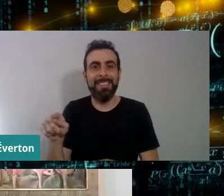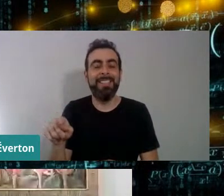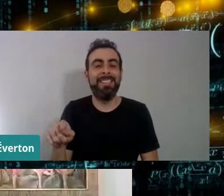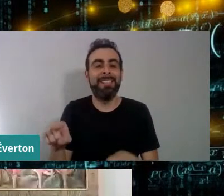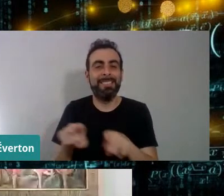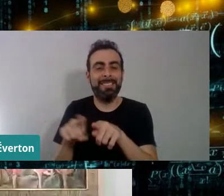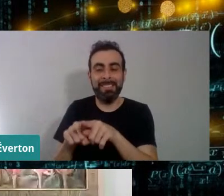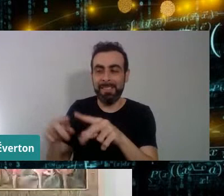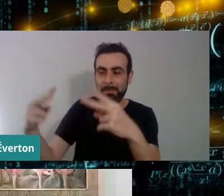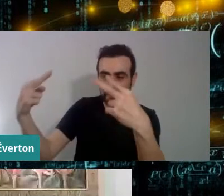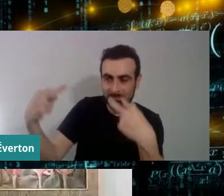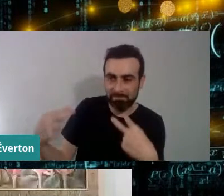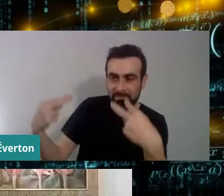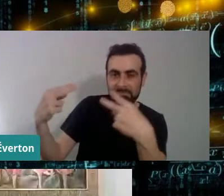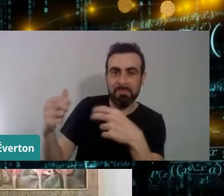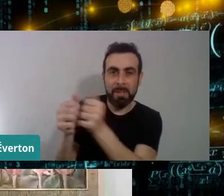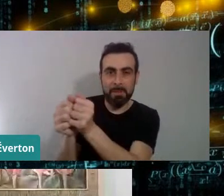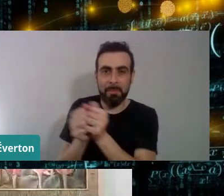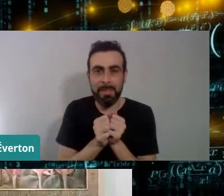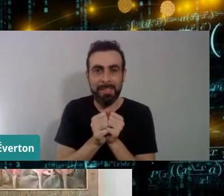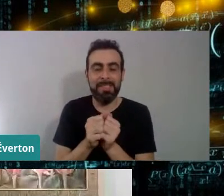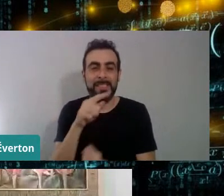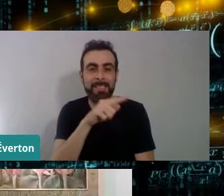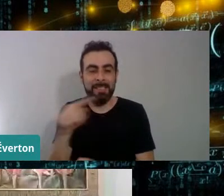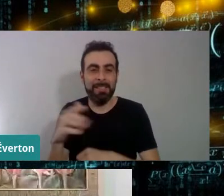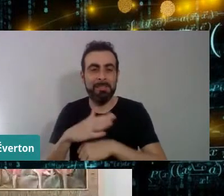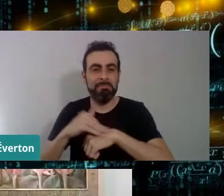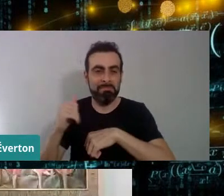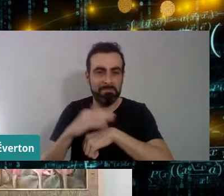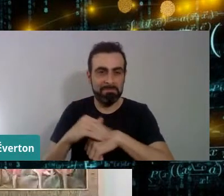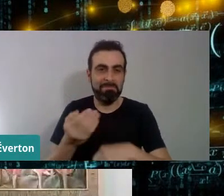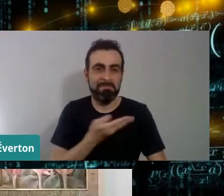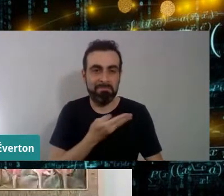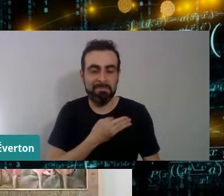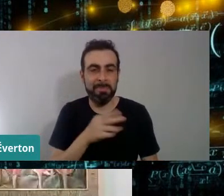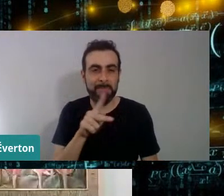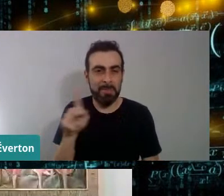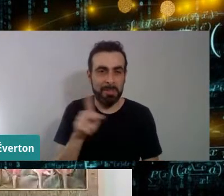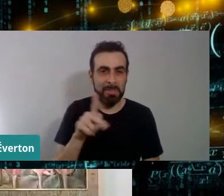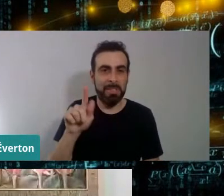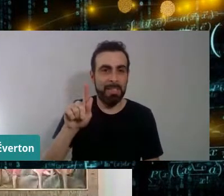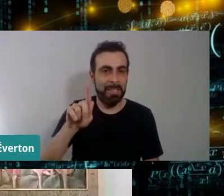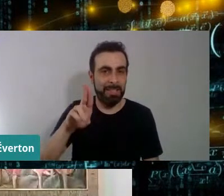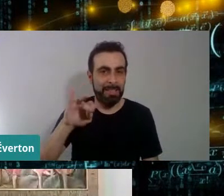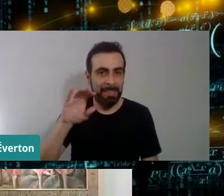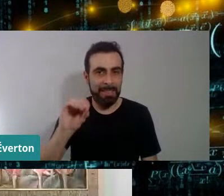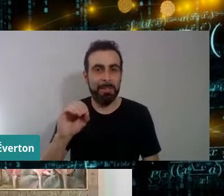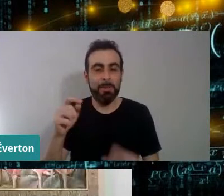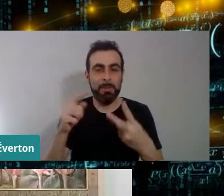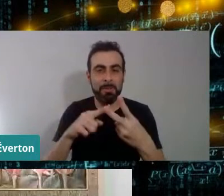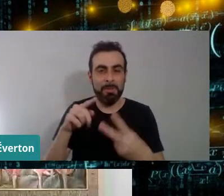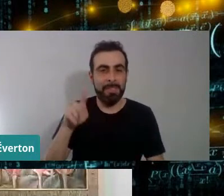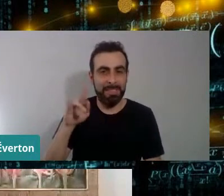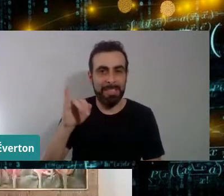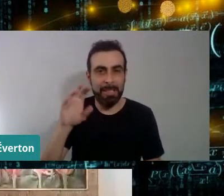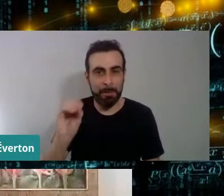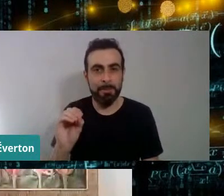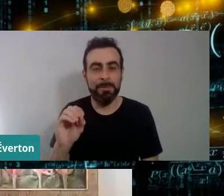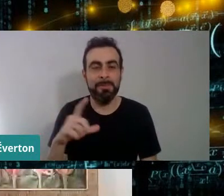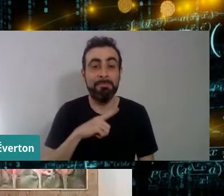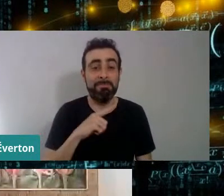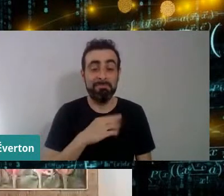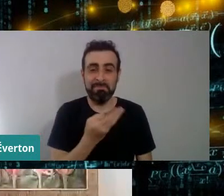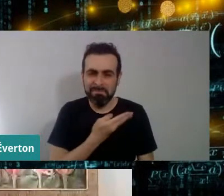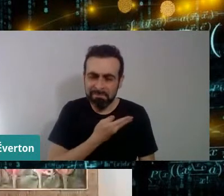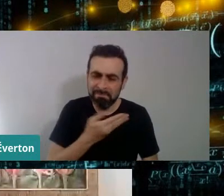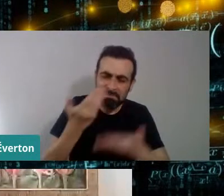meu, bem pertinho da gente aqui, o meu queridíssimo amigo, professor Guido, professor Kiko, meu também eterno compadre,